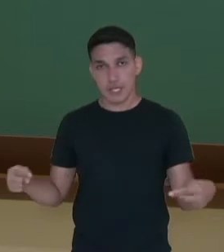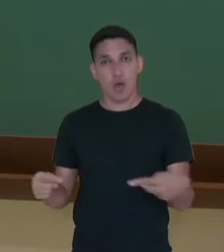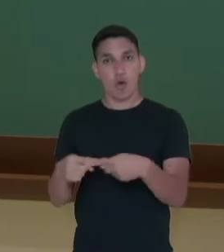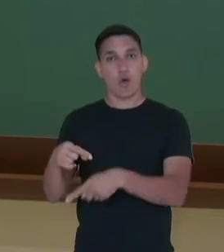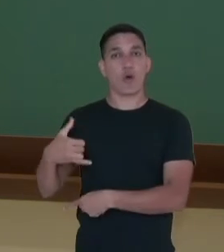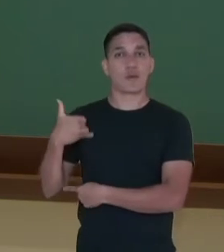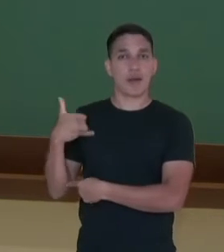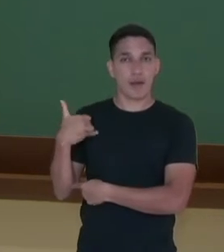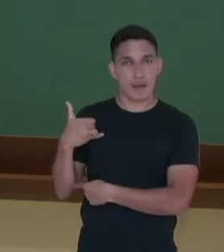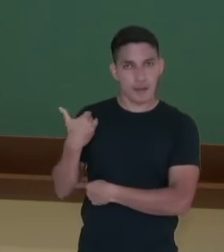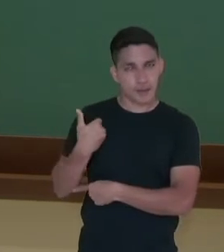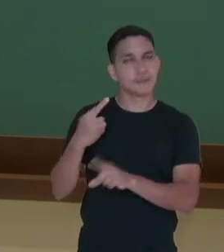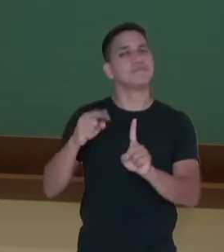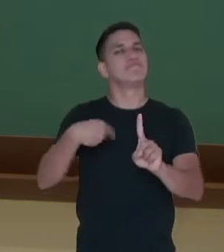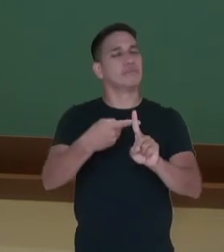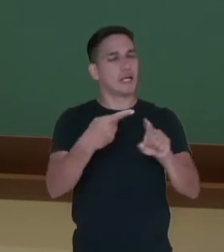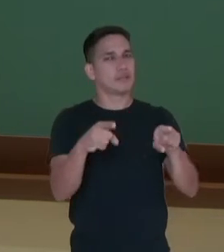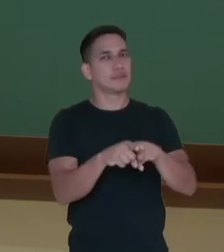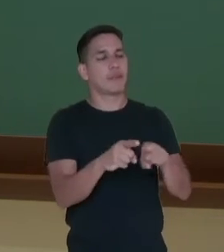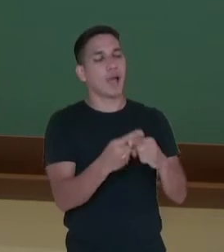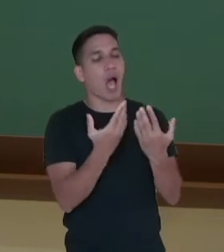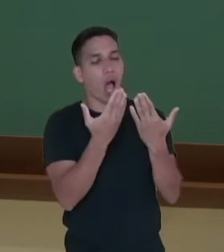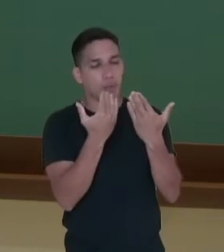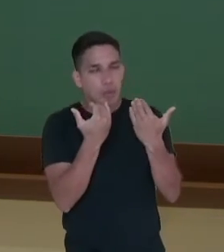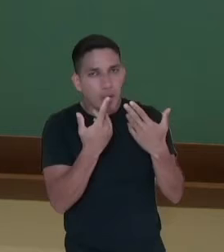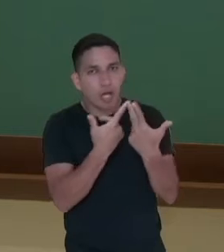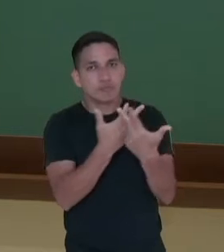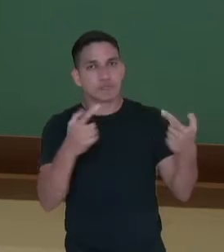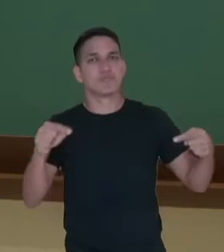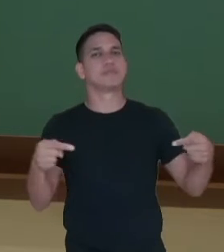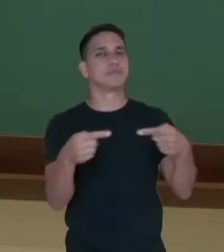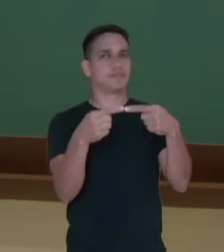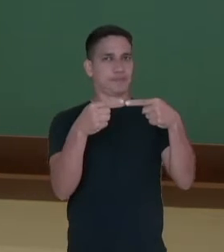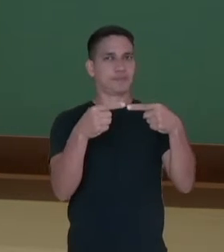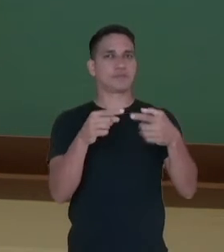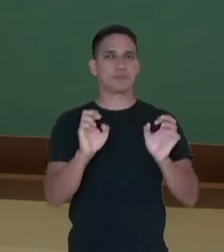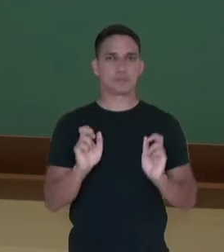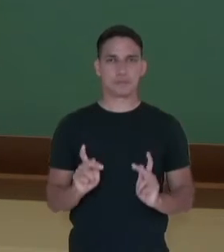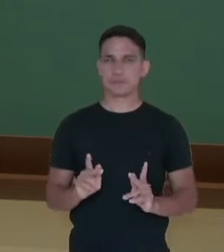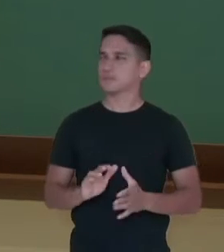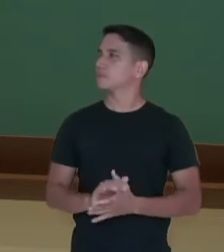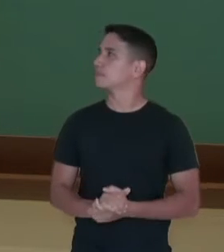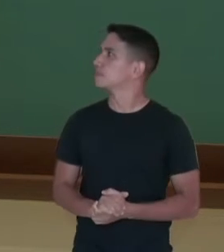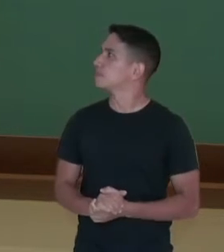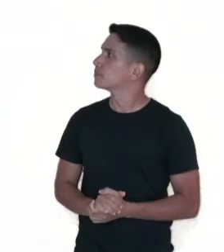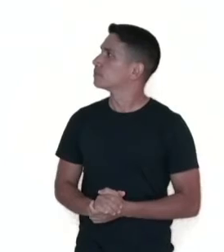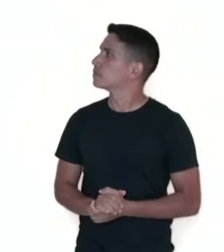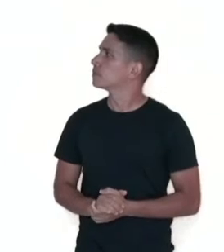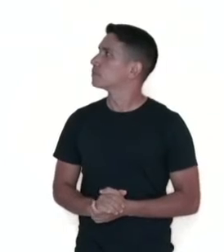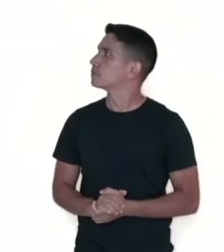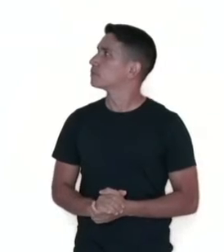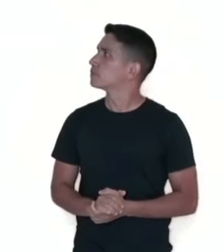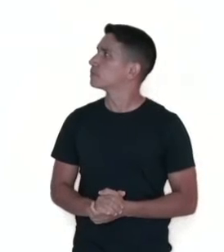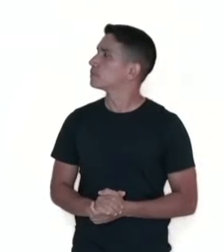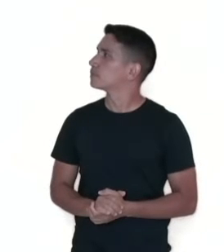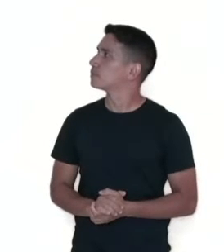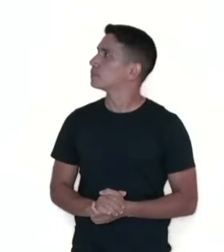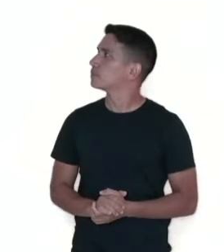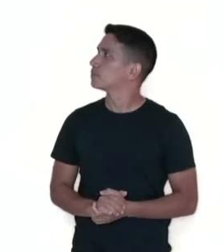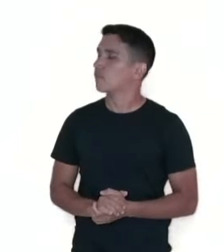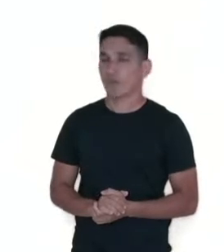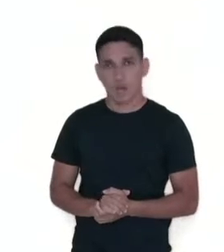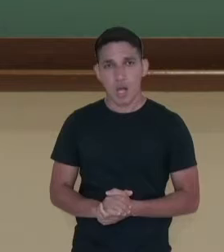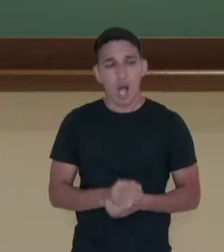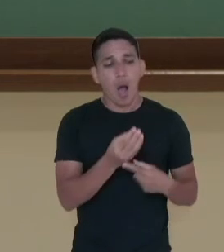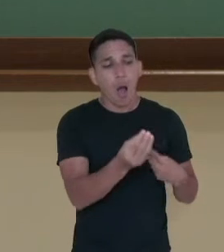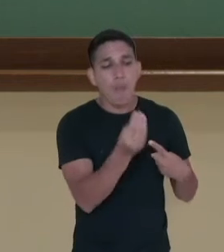também uma alimentação adequada para essa faixa etária, né? Comer de todo um pouco, ou seja,